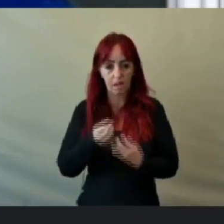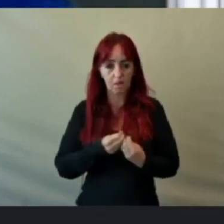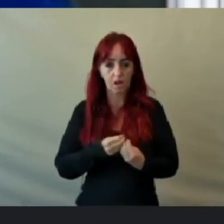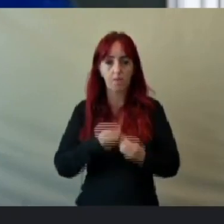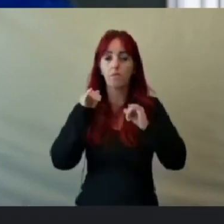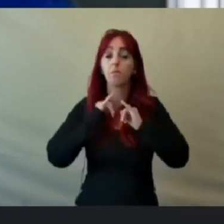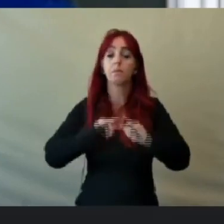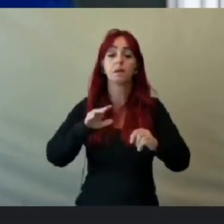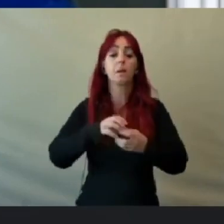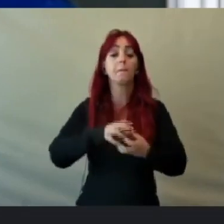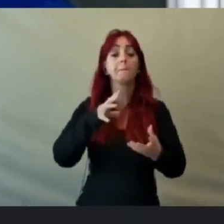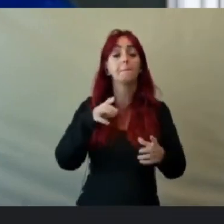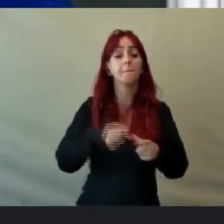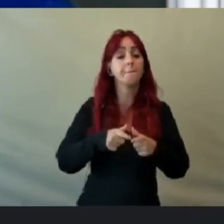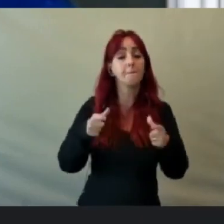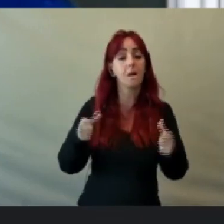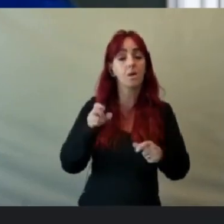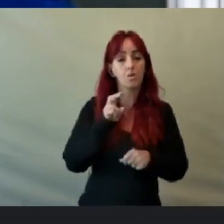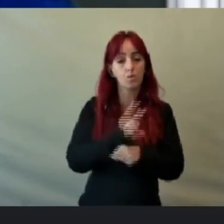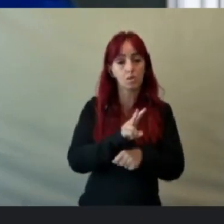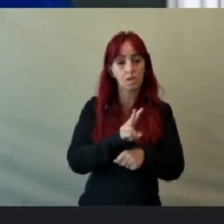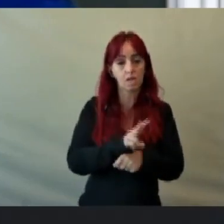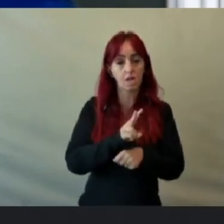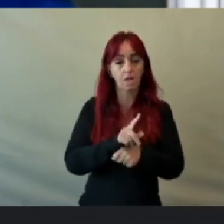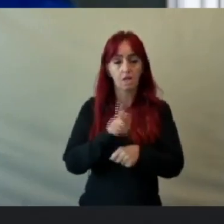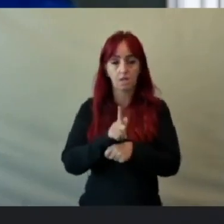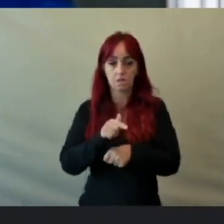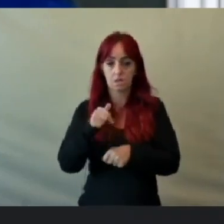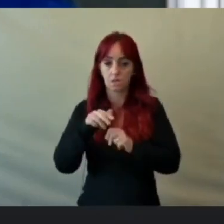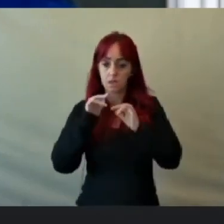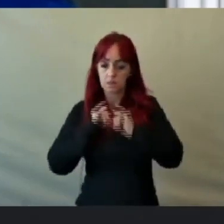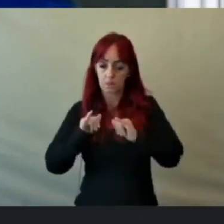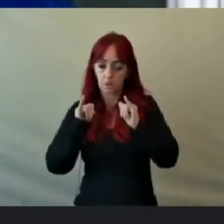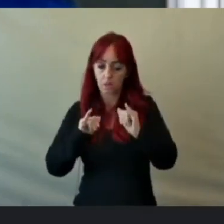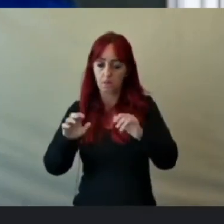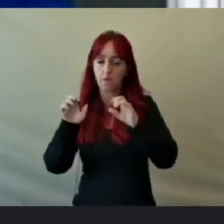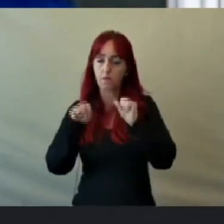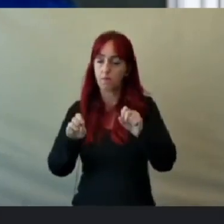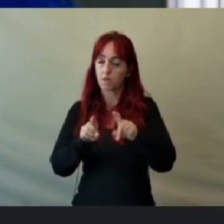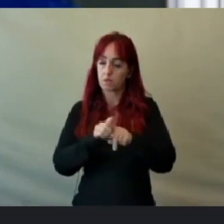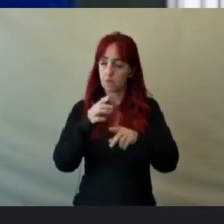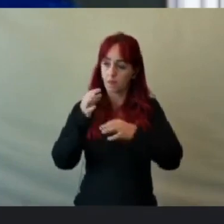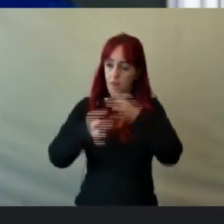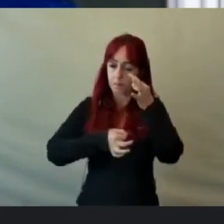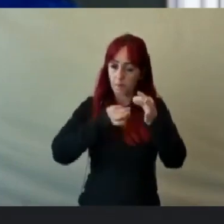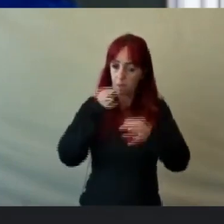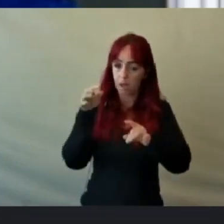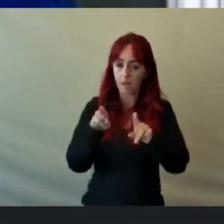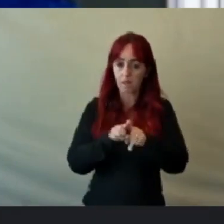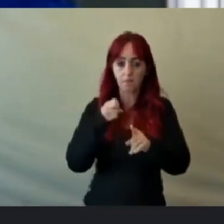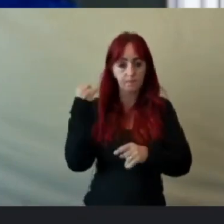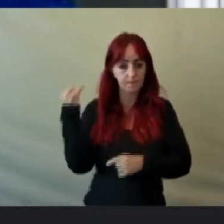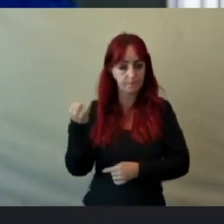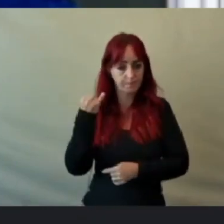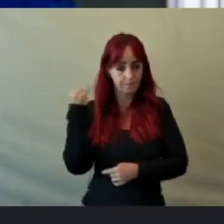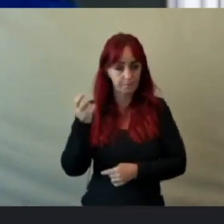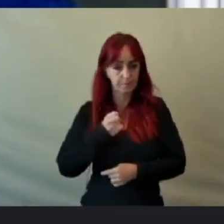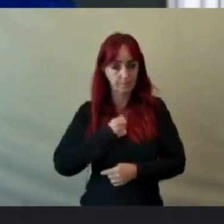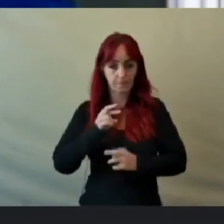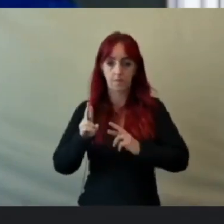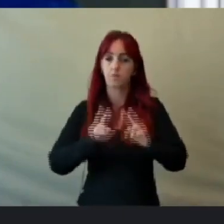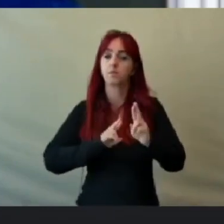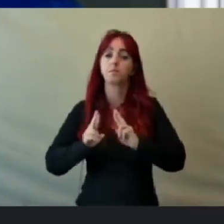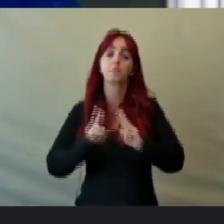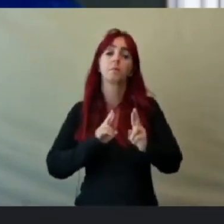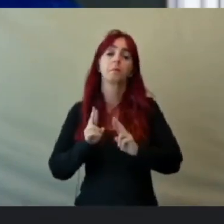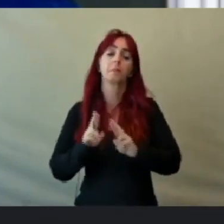gestora desse programa que eu acho que pode também trazer algumas diretrizes sobre uma relação intersetorial e uma gestão de um serviço